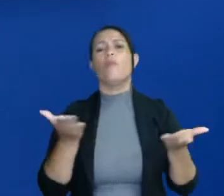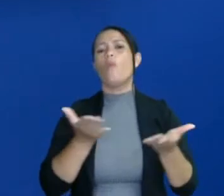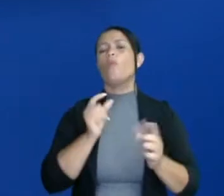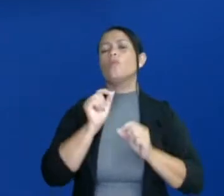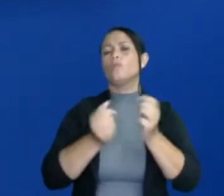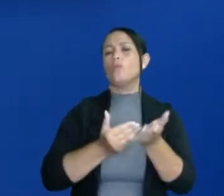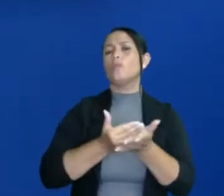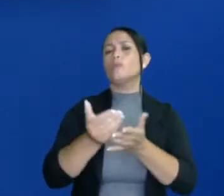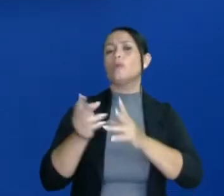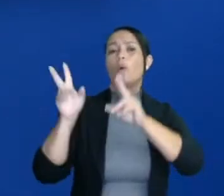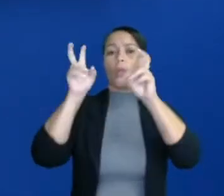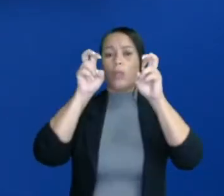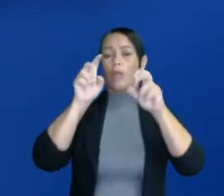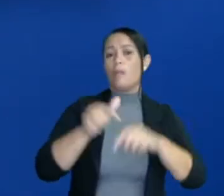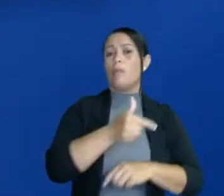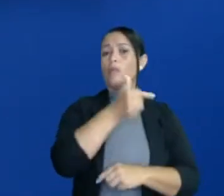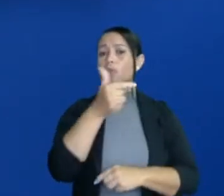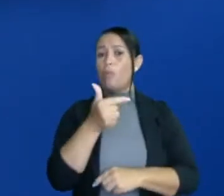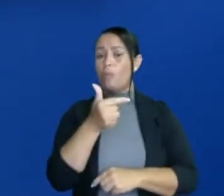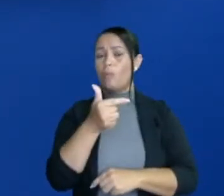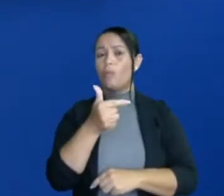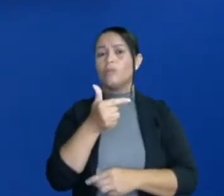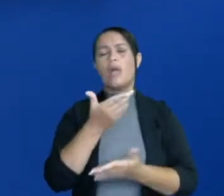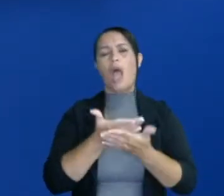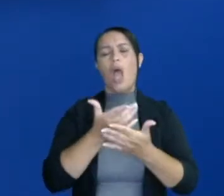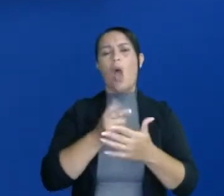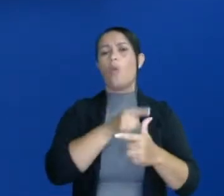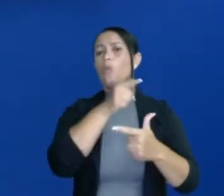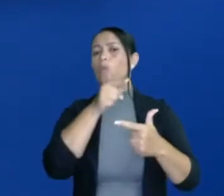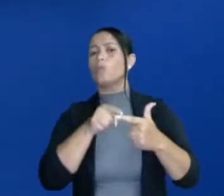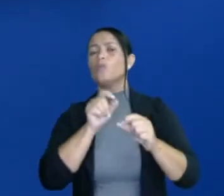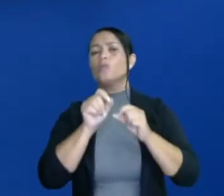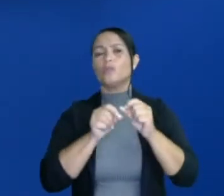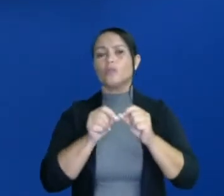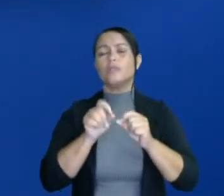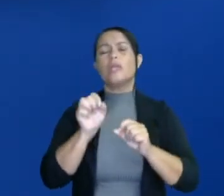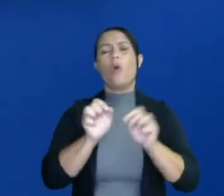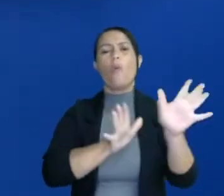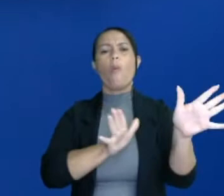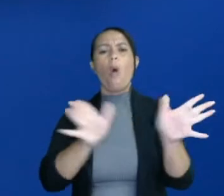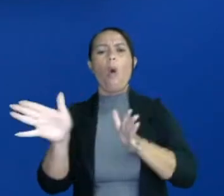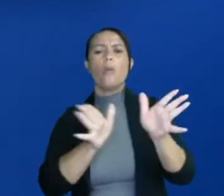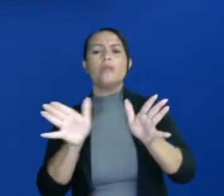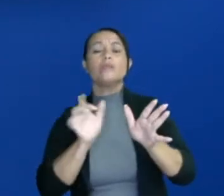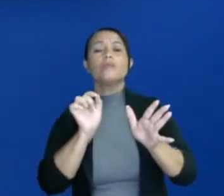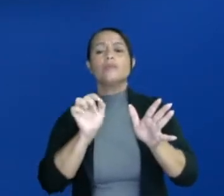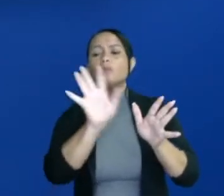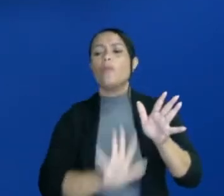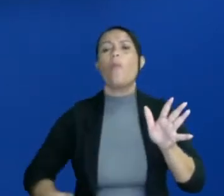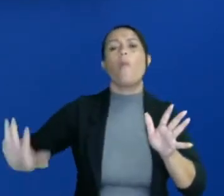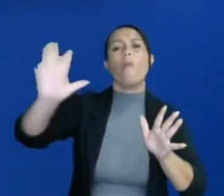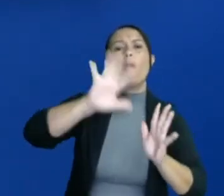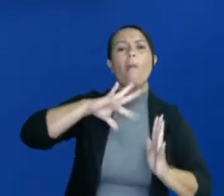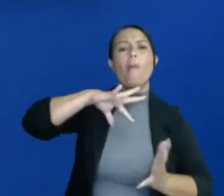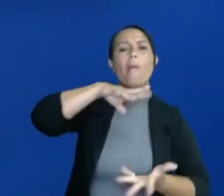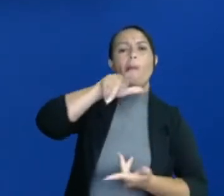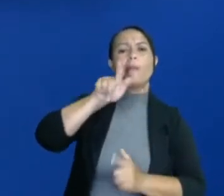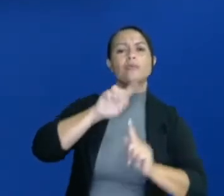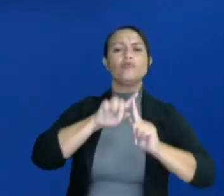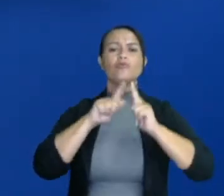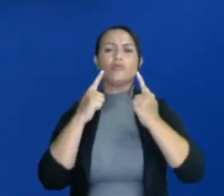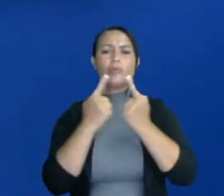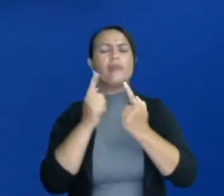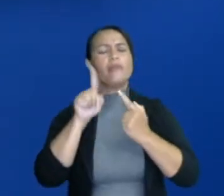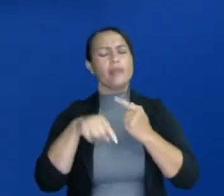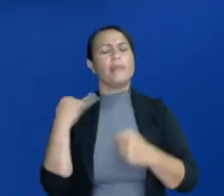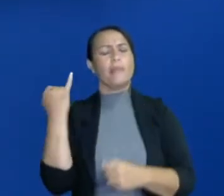hoje iniciar o tema 2, no caso a aula 2, que seria a orientação no espaço geográfico, um tema extremamente relevante, também para a nossa